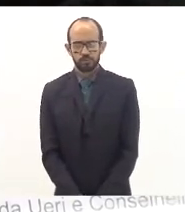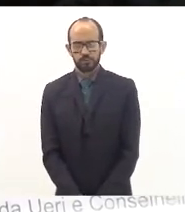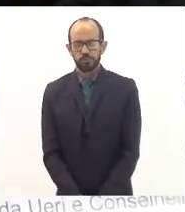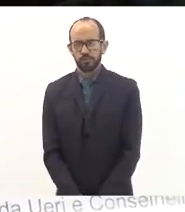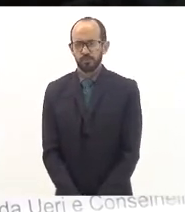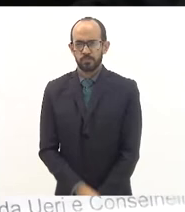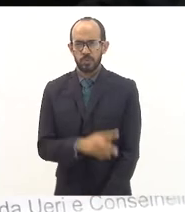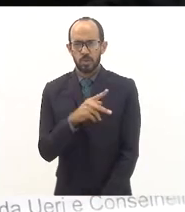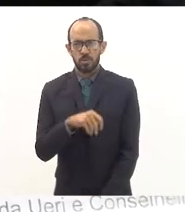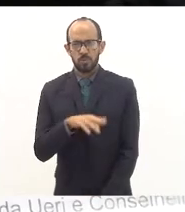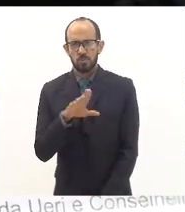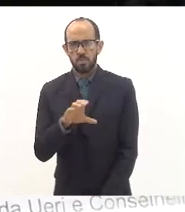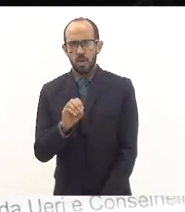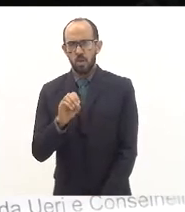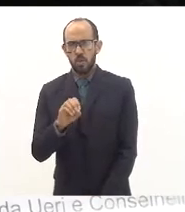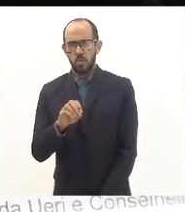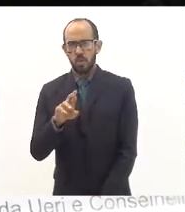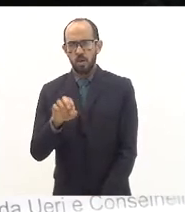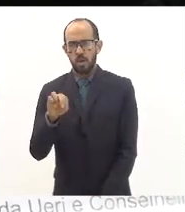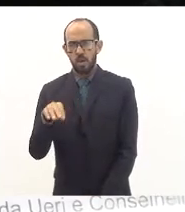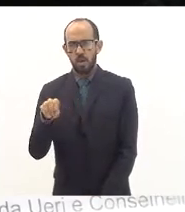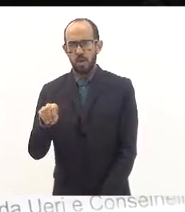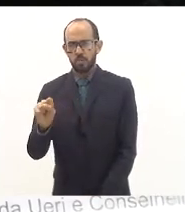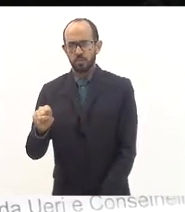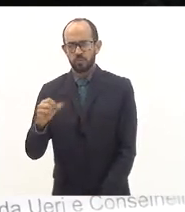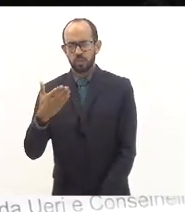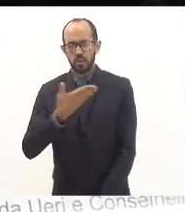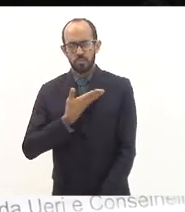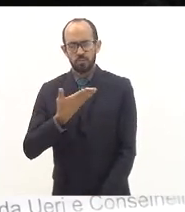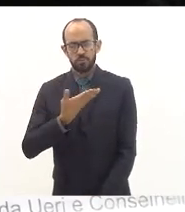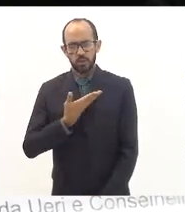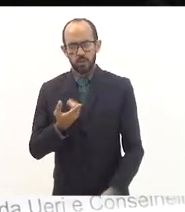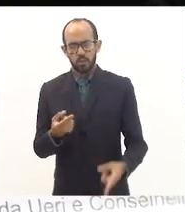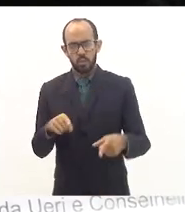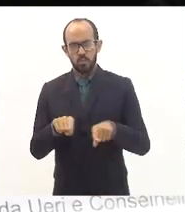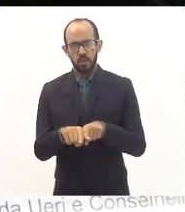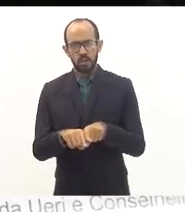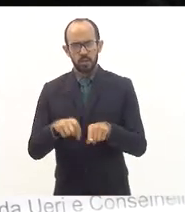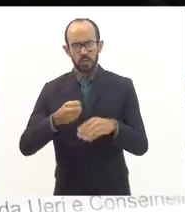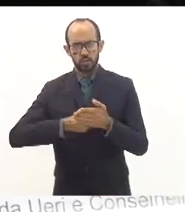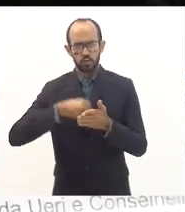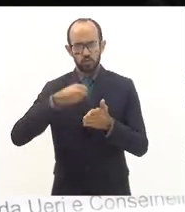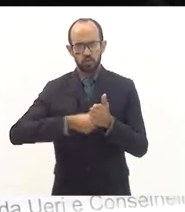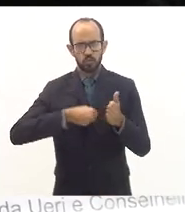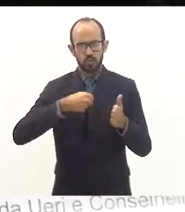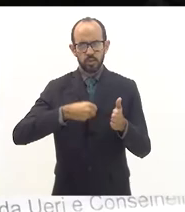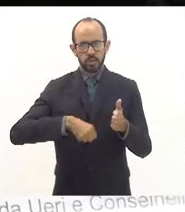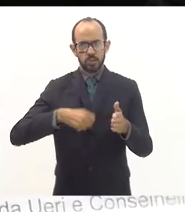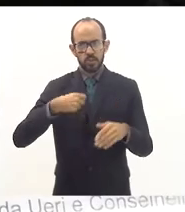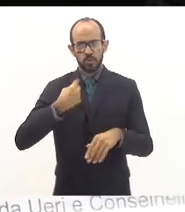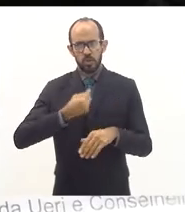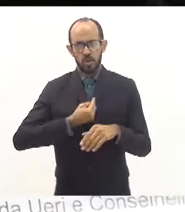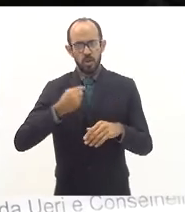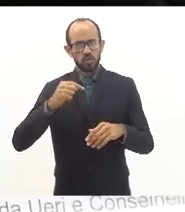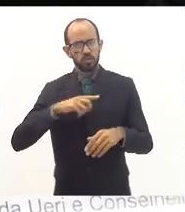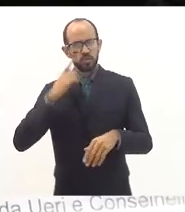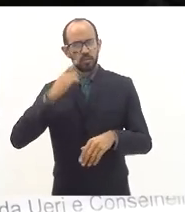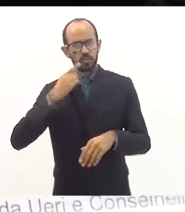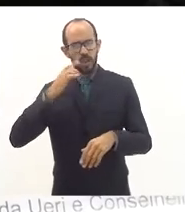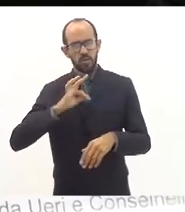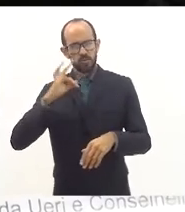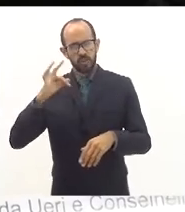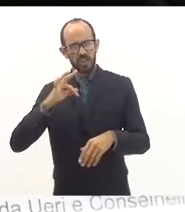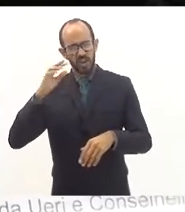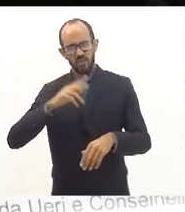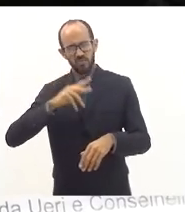Paulo Ramos, querido amigo, companheiro de tantas lutas, nosso bravo deputado federal,